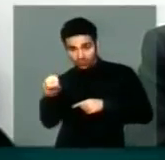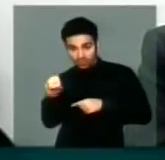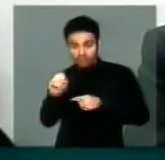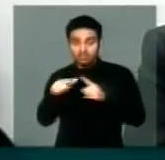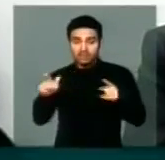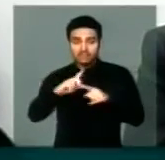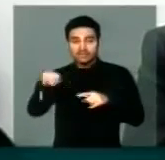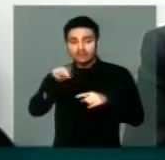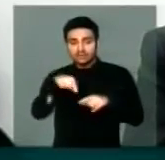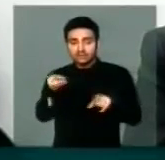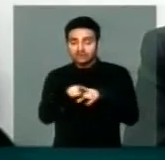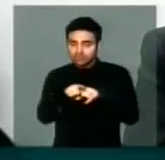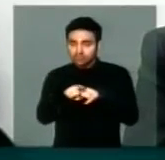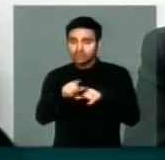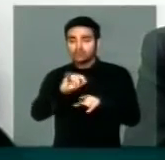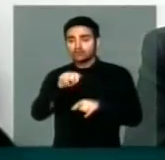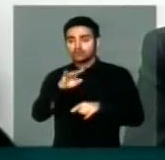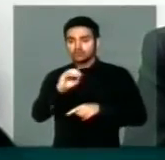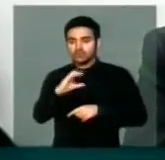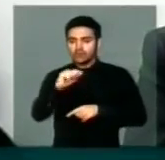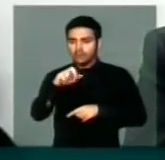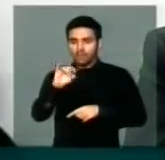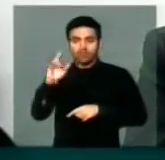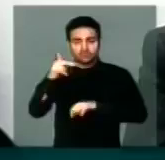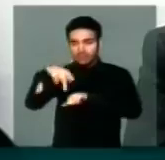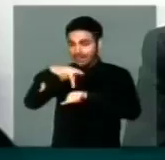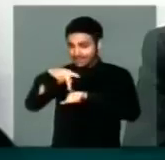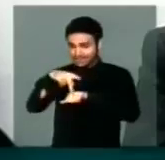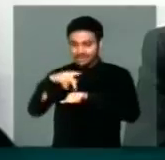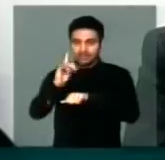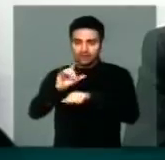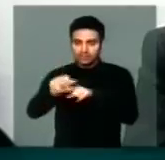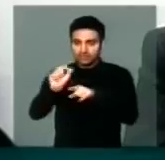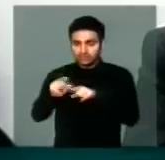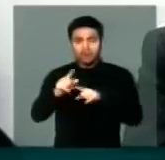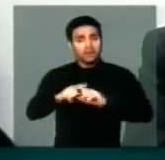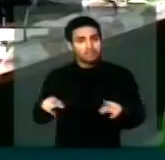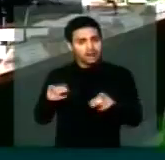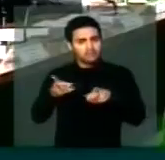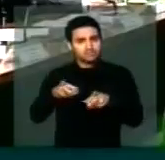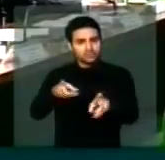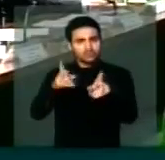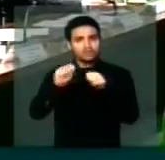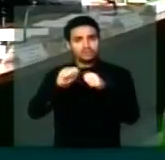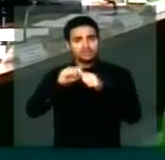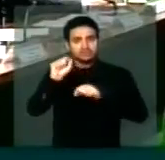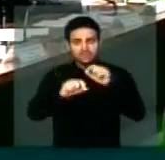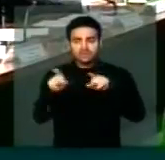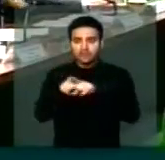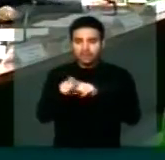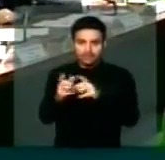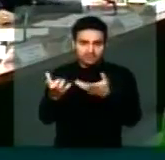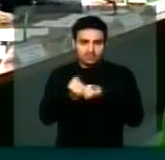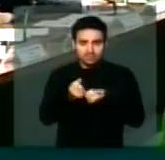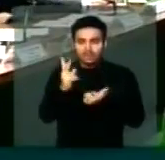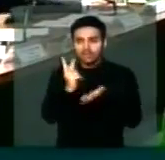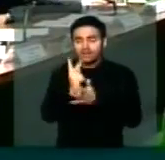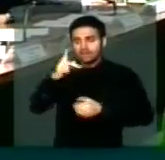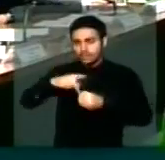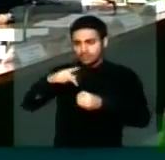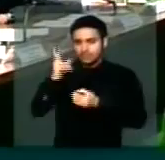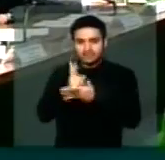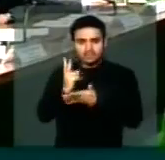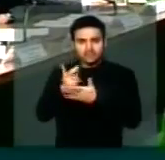comissionamento que era pago em favor de Júlio Camargo no exterior referente a tal locação, embora continuasse a prestar e a receber da Petrobras os valores a